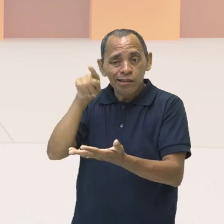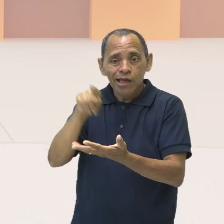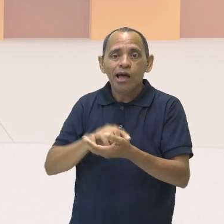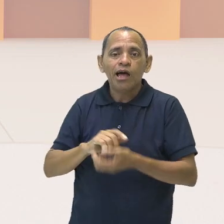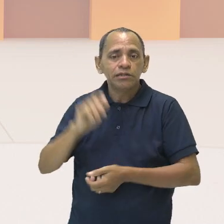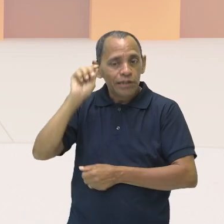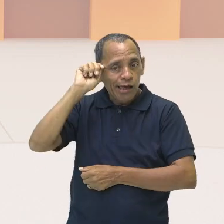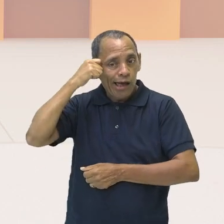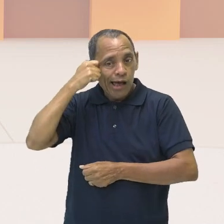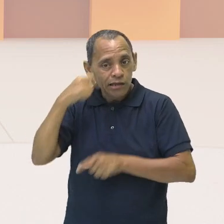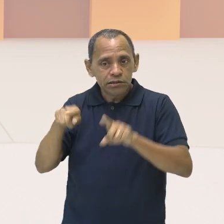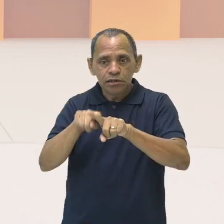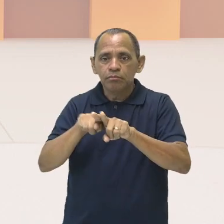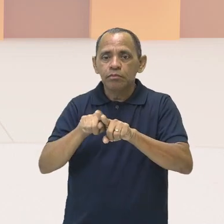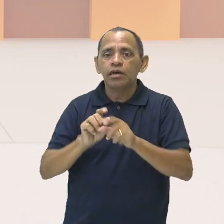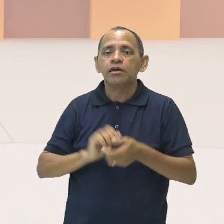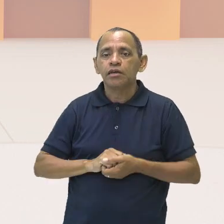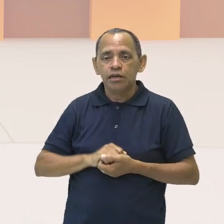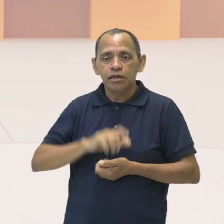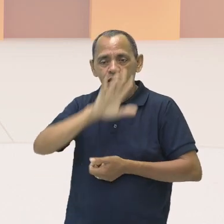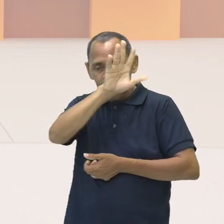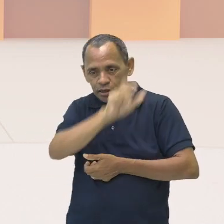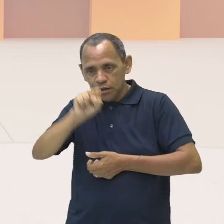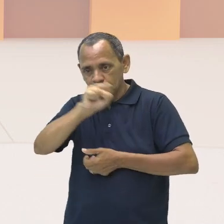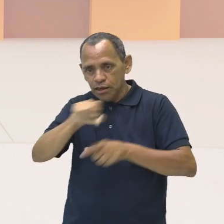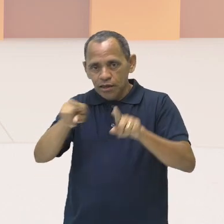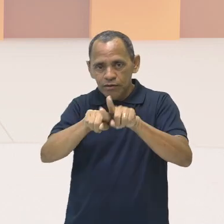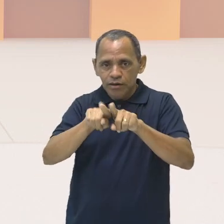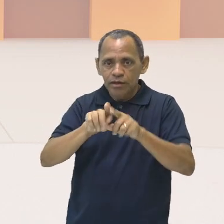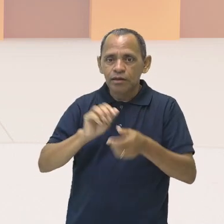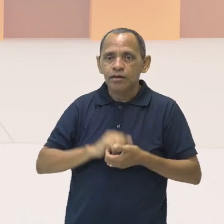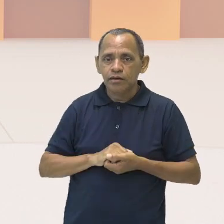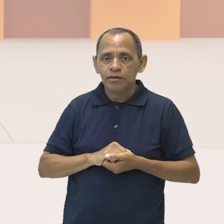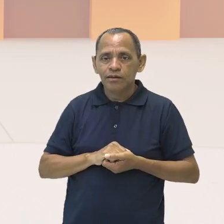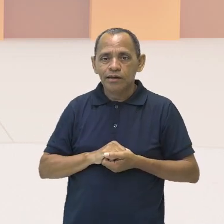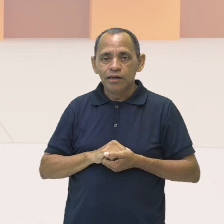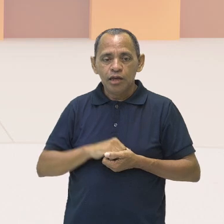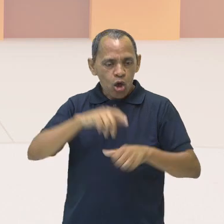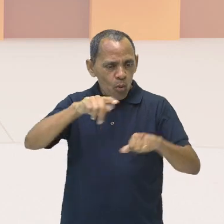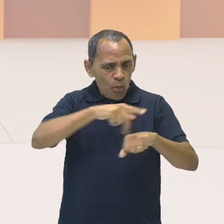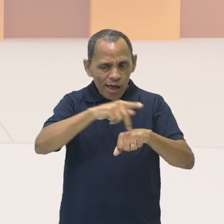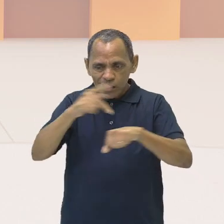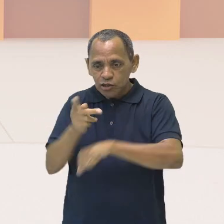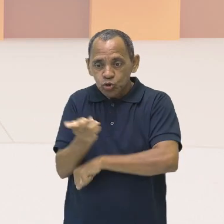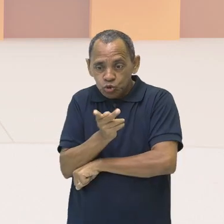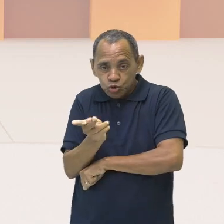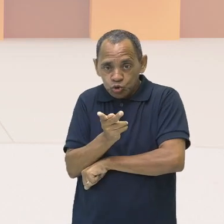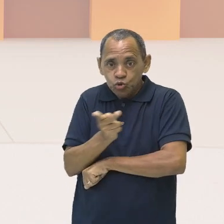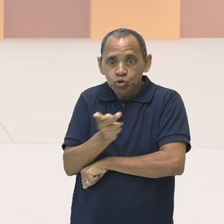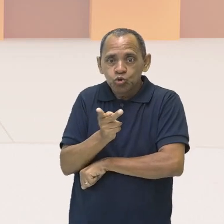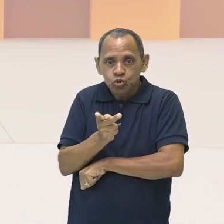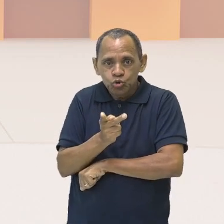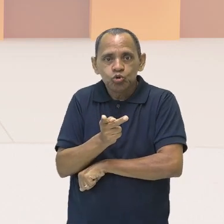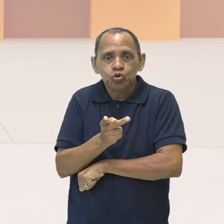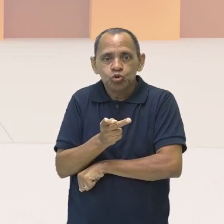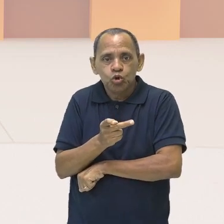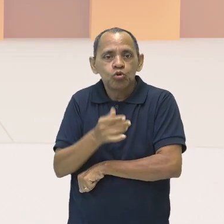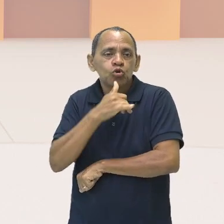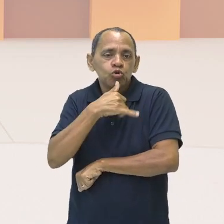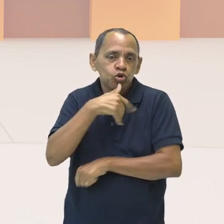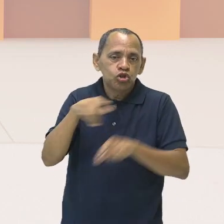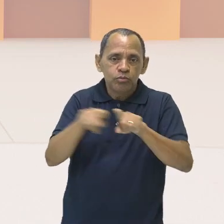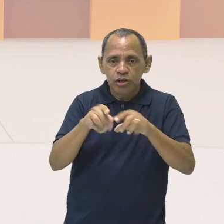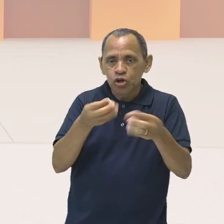África, já que esses dois países ficaram bastante descontentes com todo esse monopólio que a